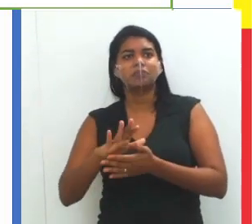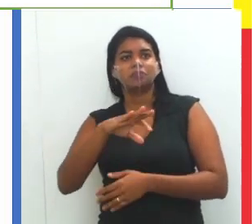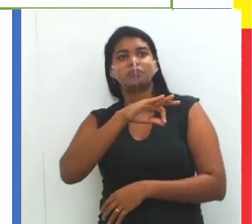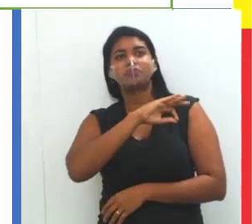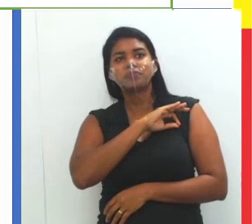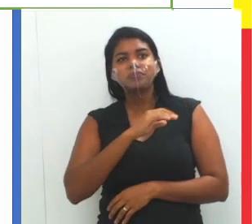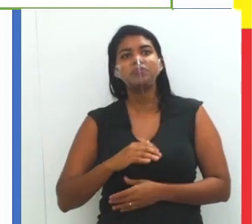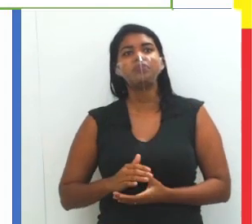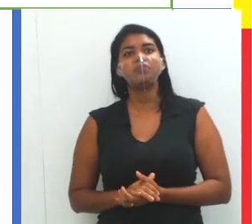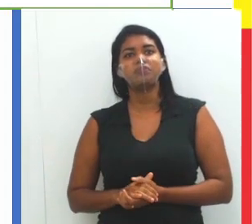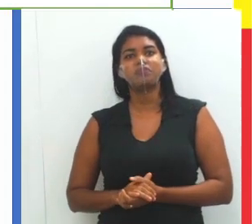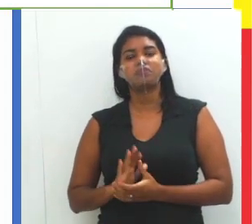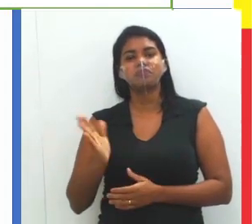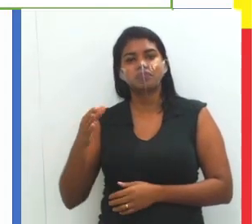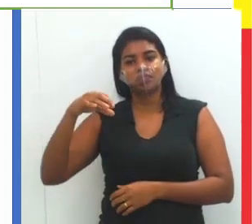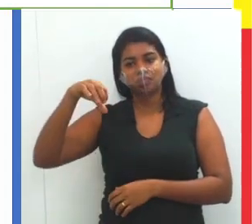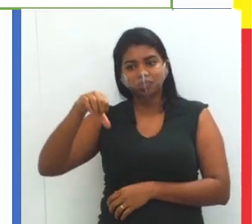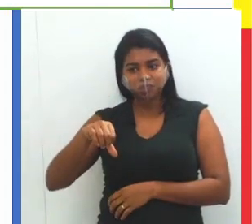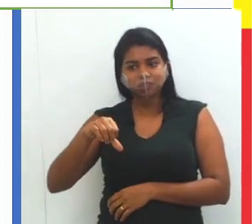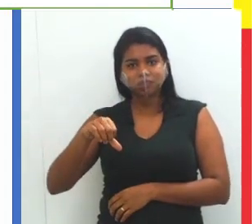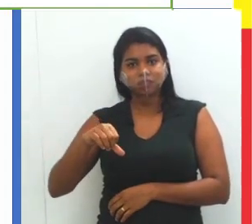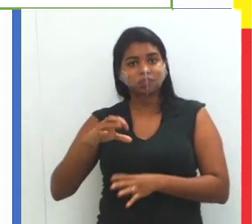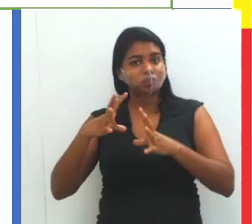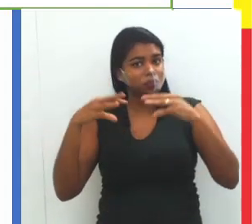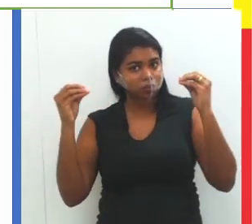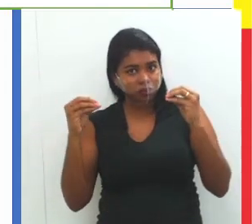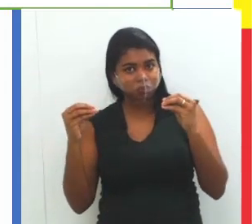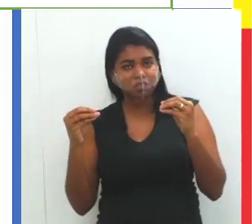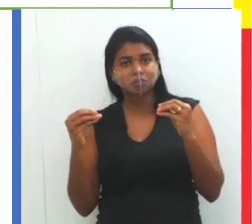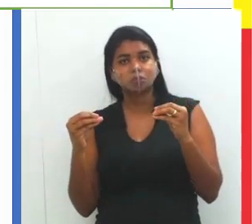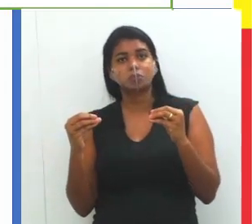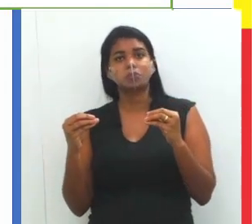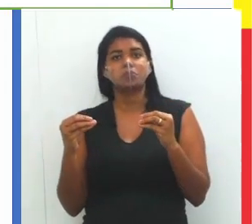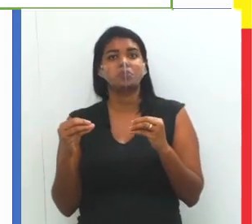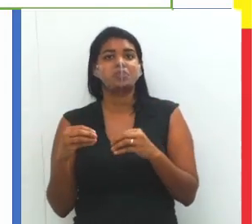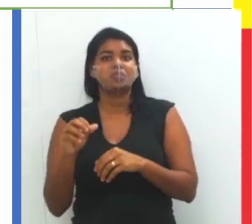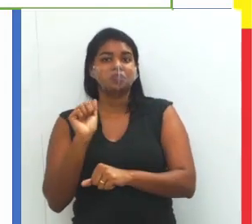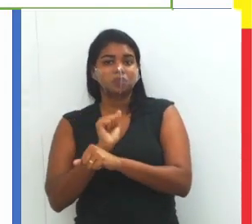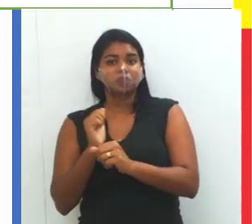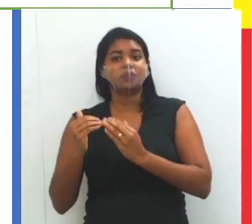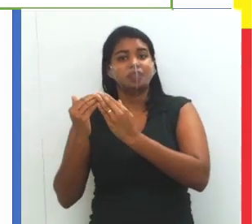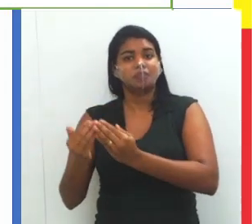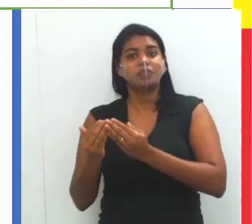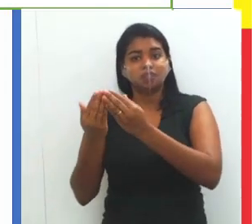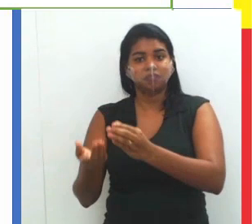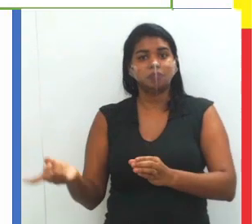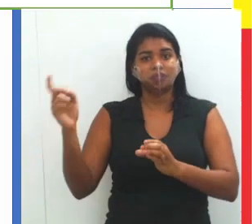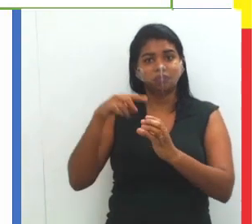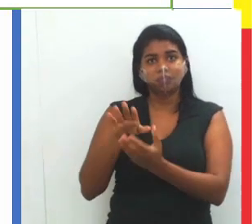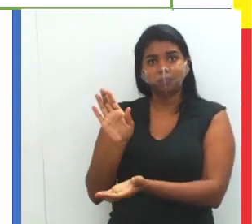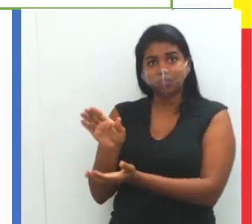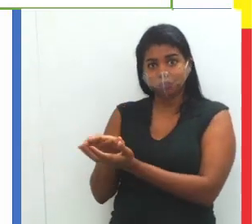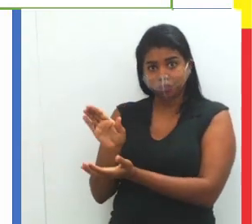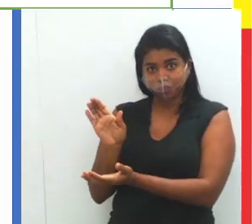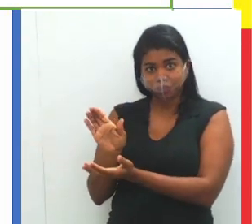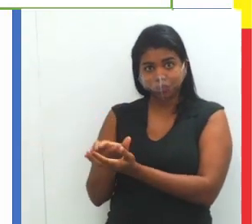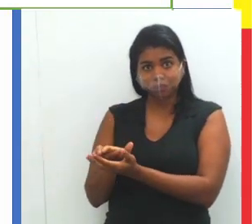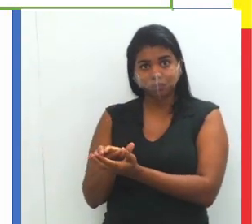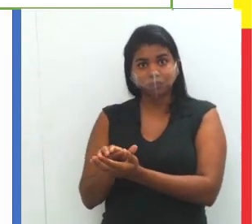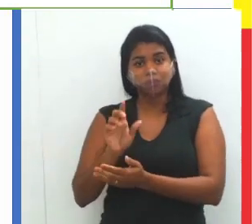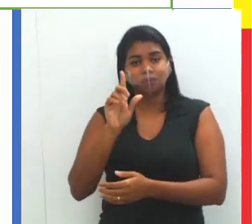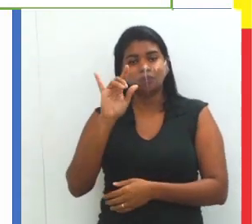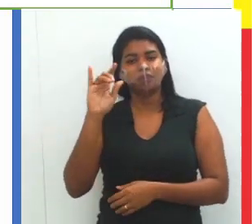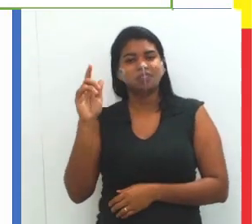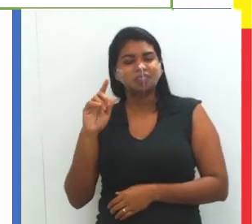Exército, passa 9 anos sem dar notícia em casa. Enquanto esperava um navio para voltar para Pernambuco,